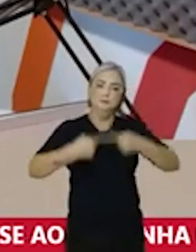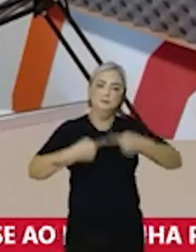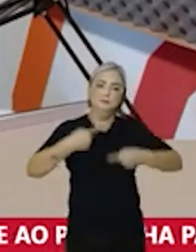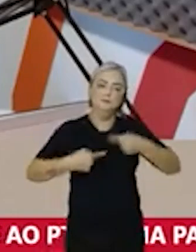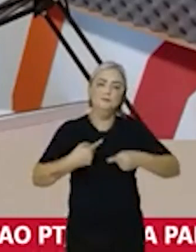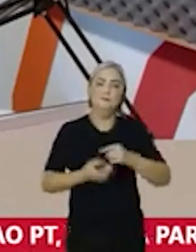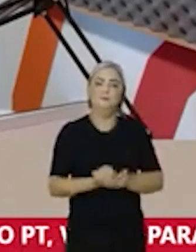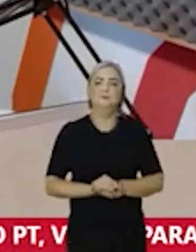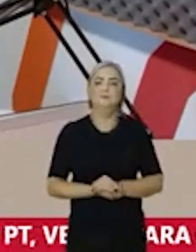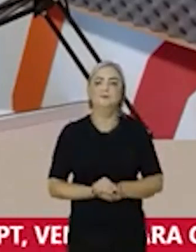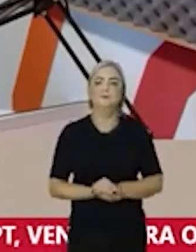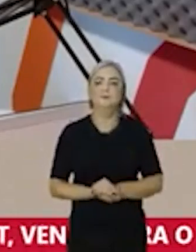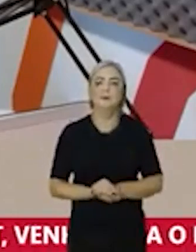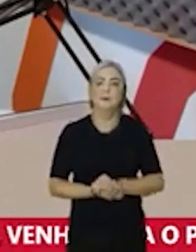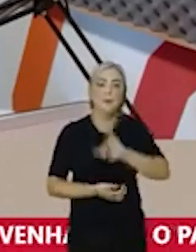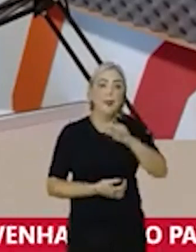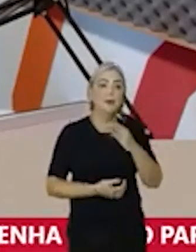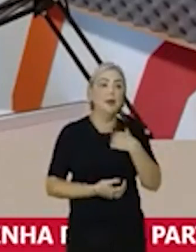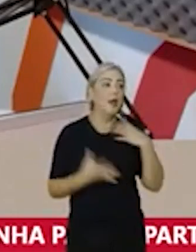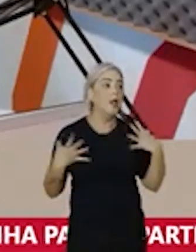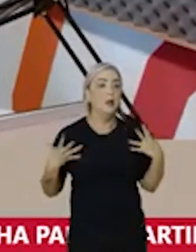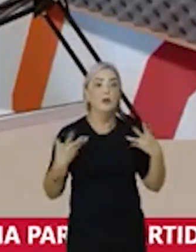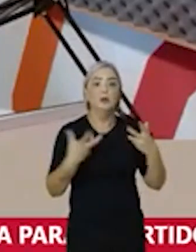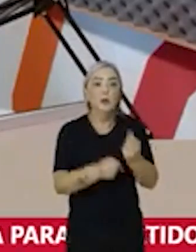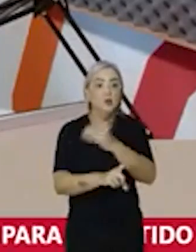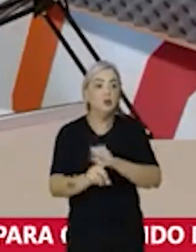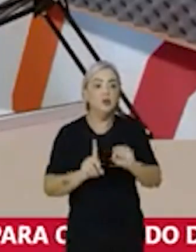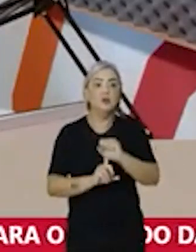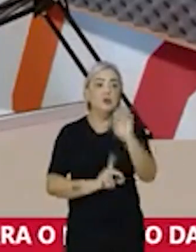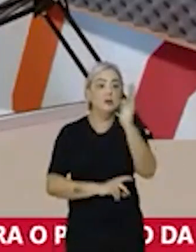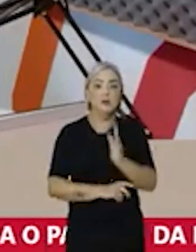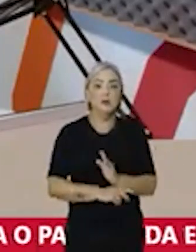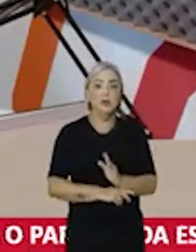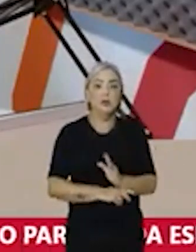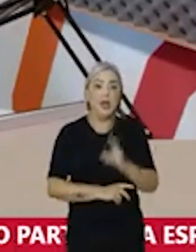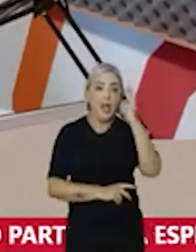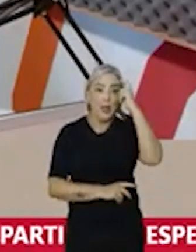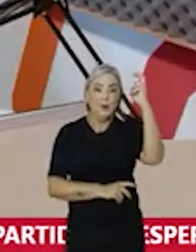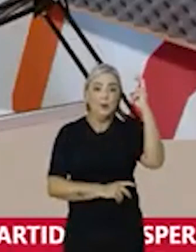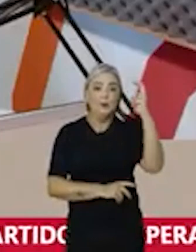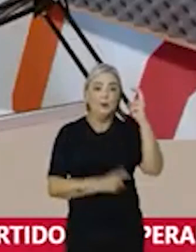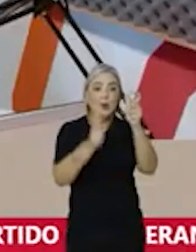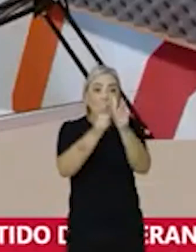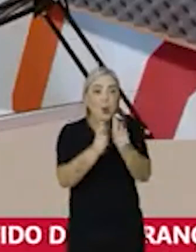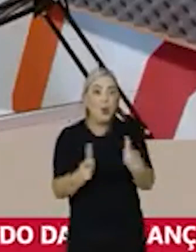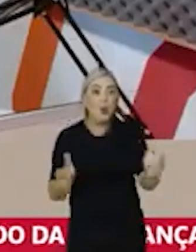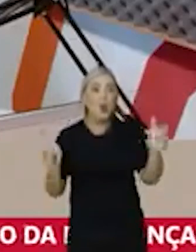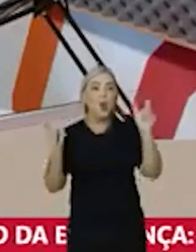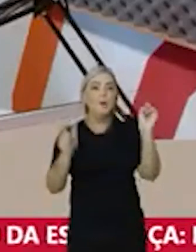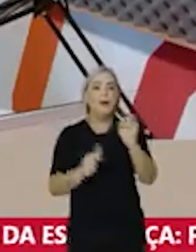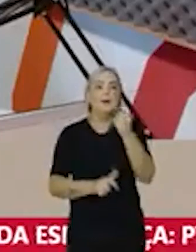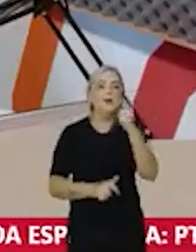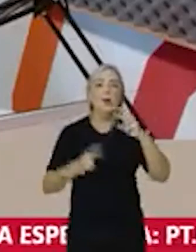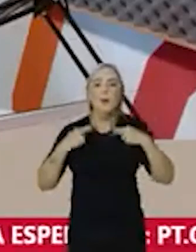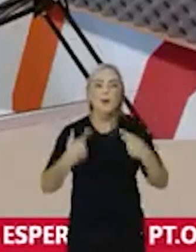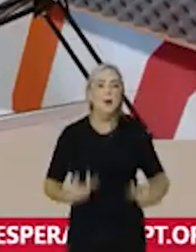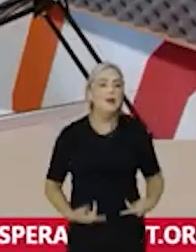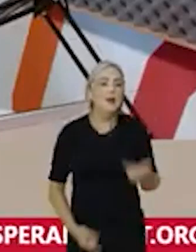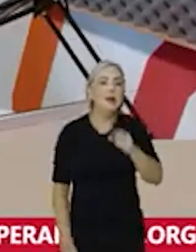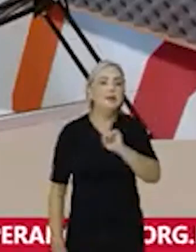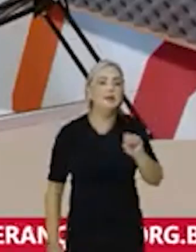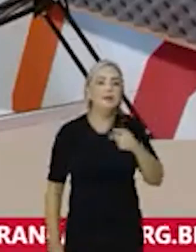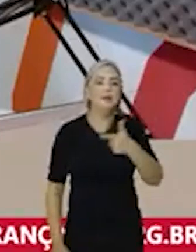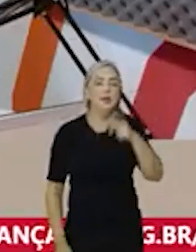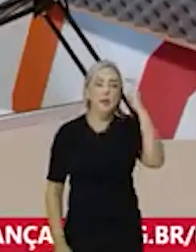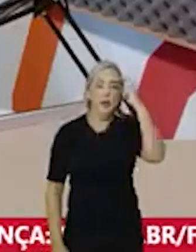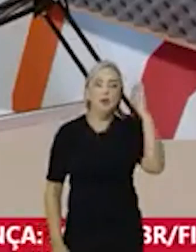Juca? Todo mundo, a sociedade brasileira. A cultura é uma dimensão importante. Não há humanidade sem cultura,